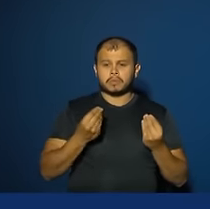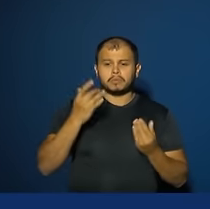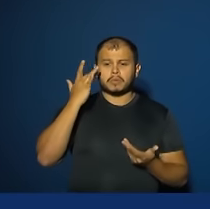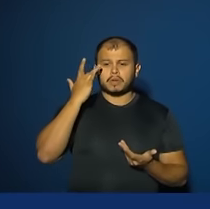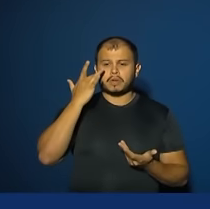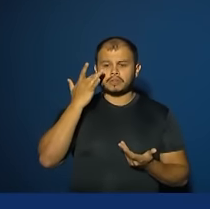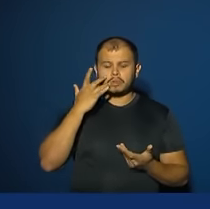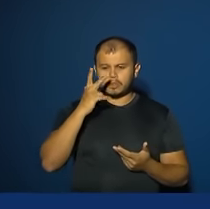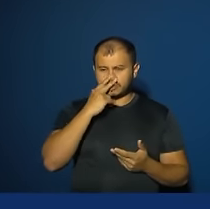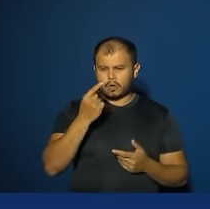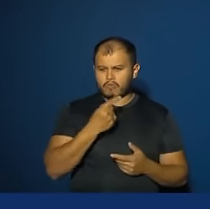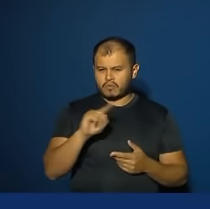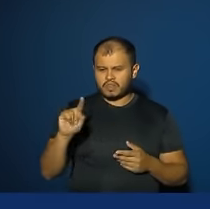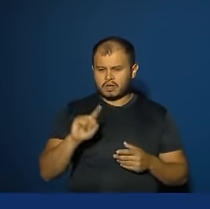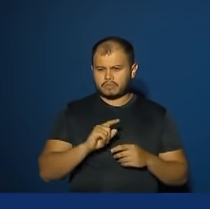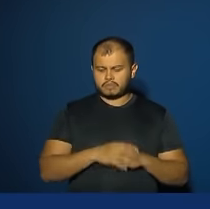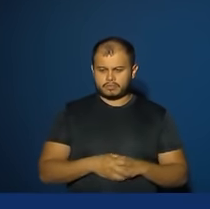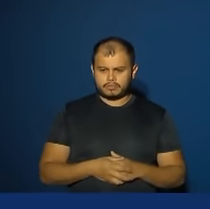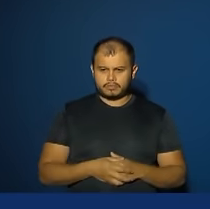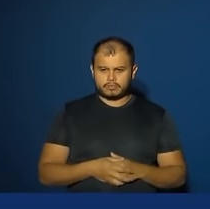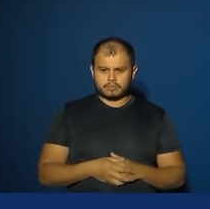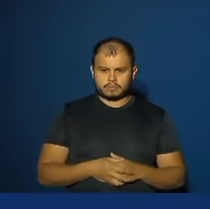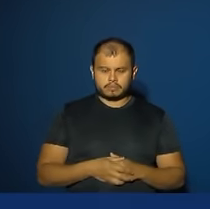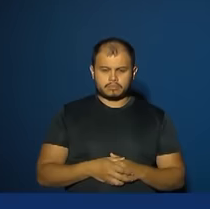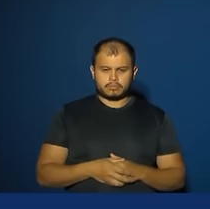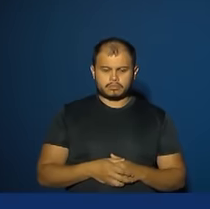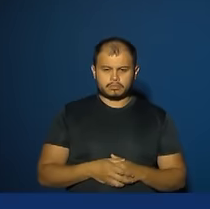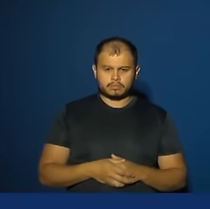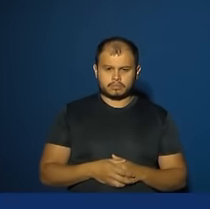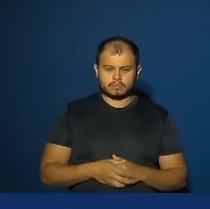ponto final, que eu acho que está todo mundo interessado. Tá bom, tá ótimo.